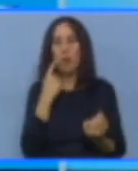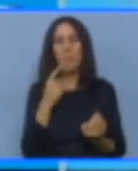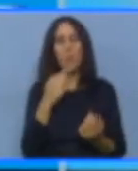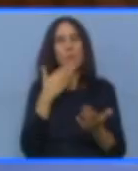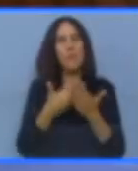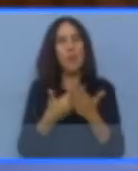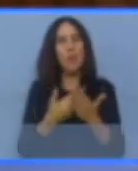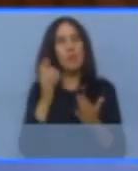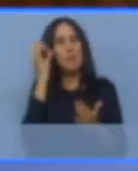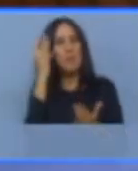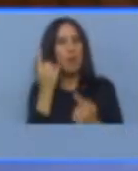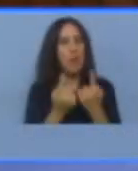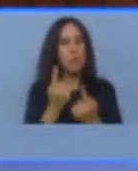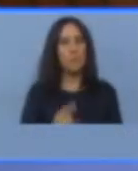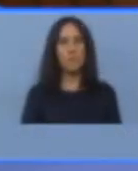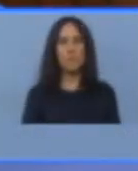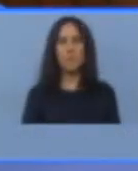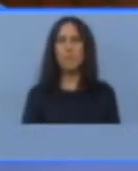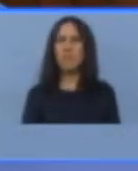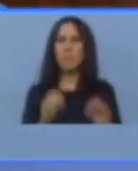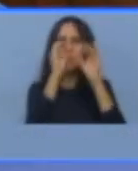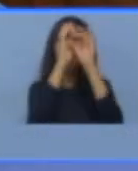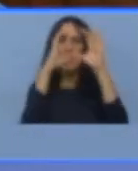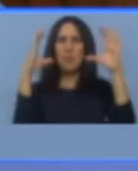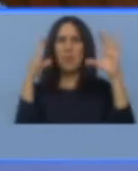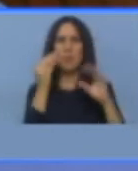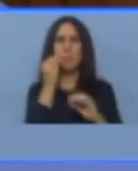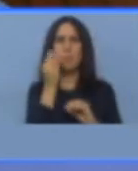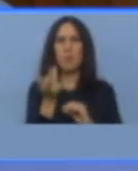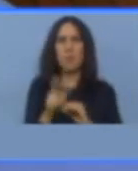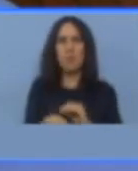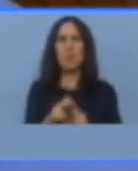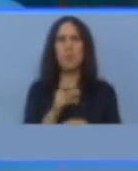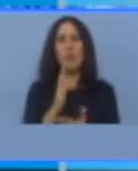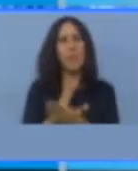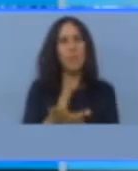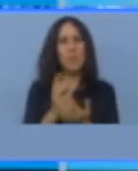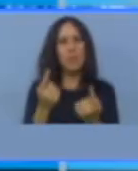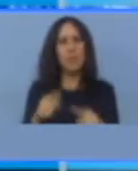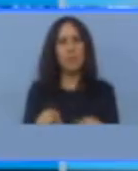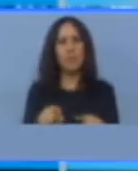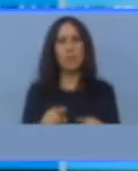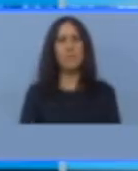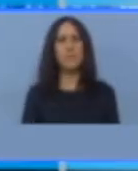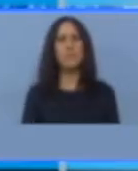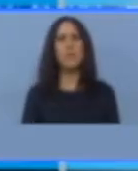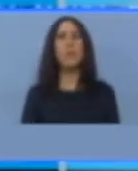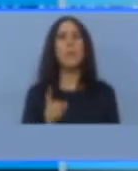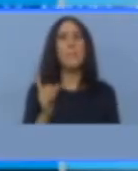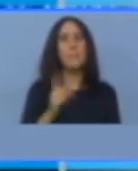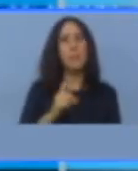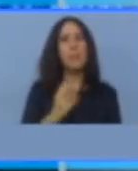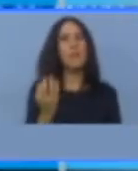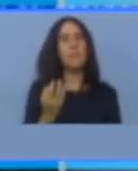ilícito. Há também aquela ideia de que estamos diante de uma fatalidade em que há nada a fazer? Muitas vezes, ou algumas vezes sim,